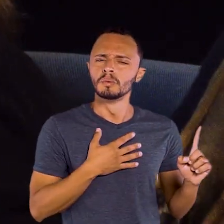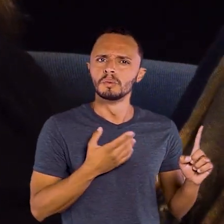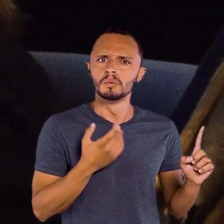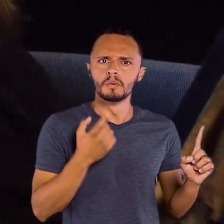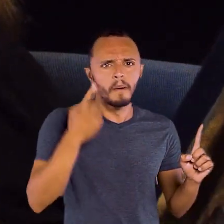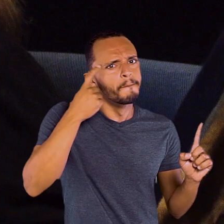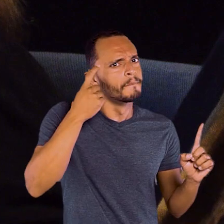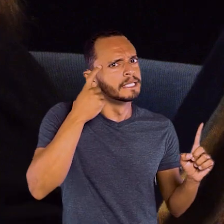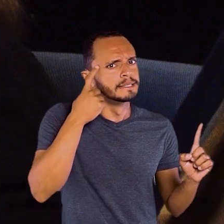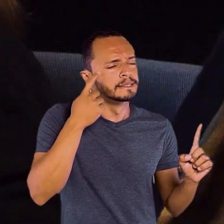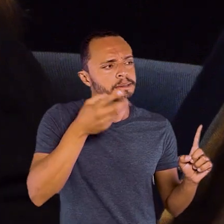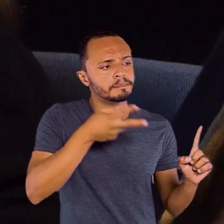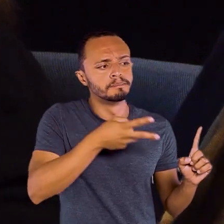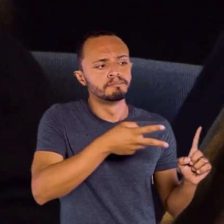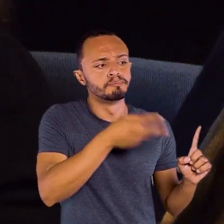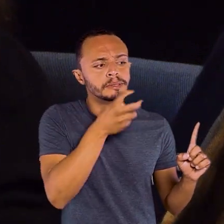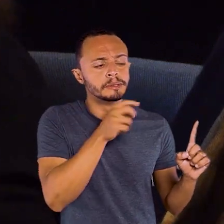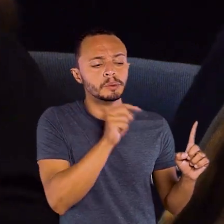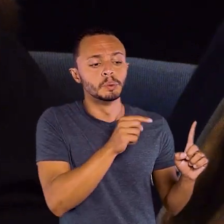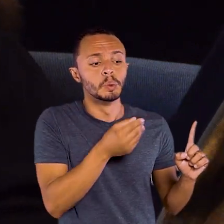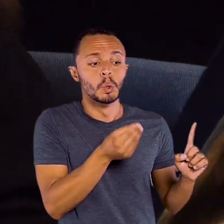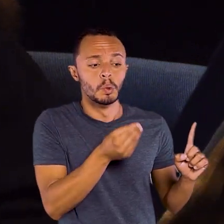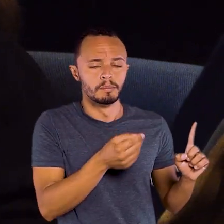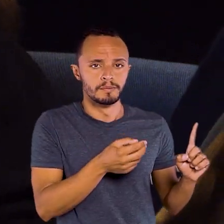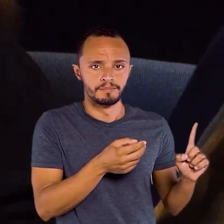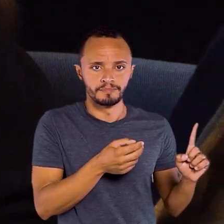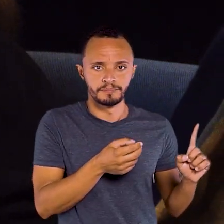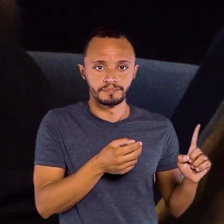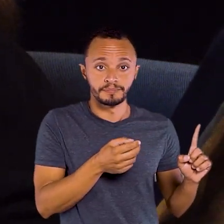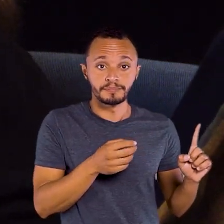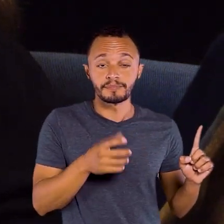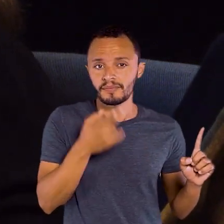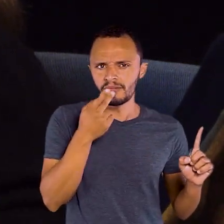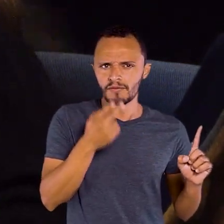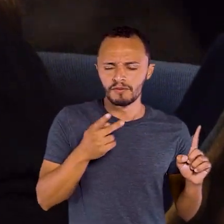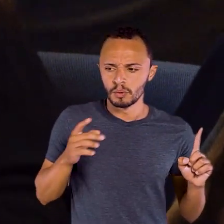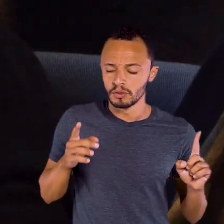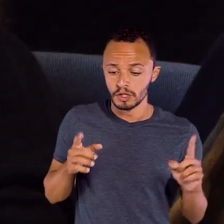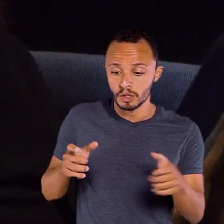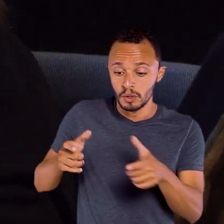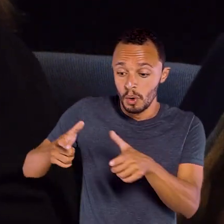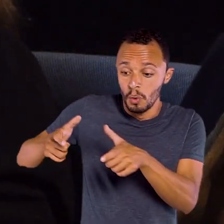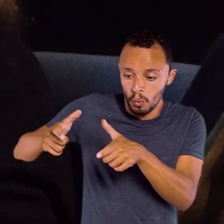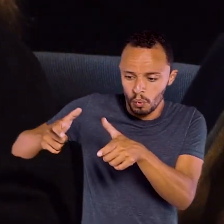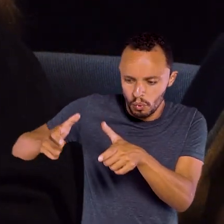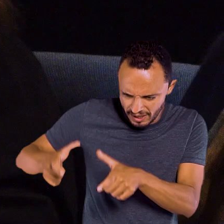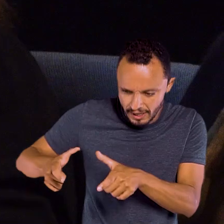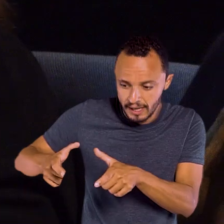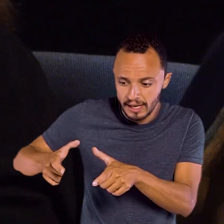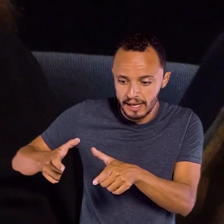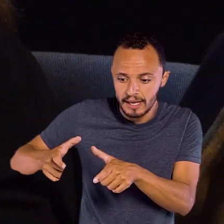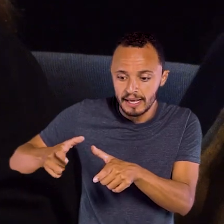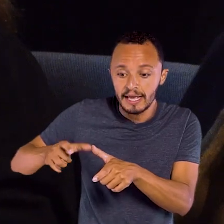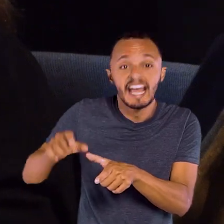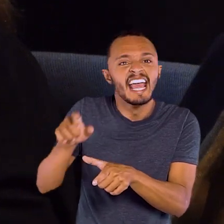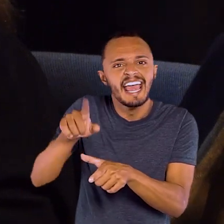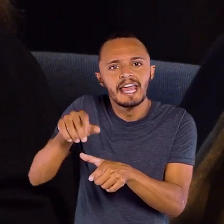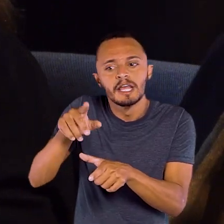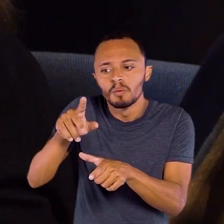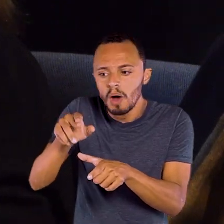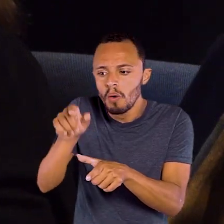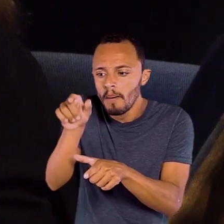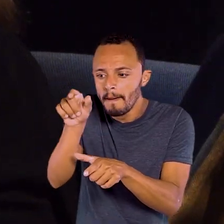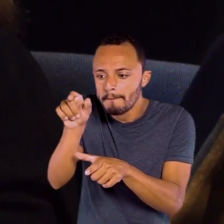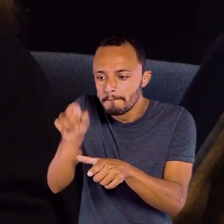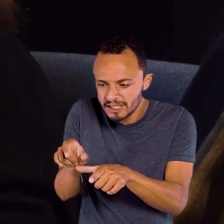também. Quando você disse que o lugar é personagem. E você nomeia cada capítulo